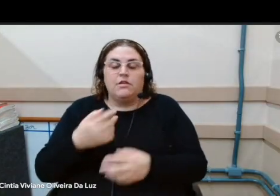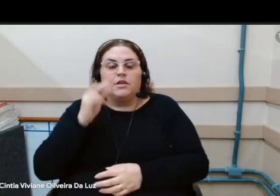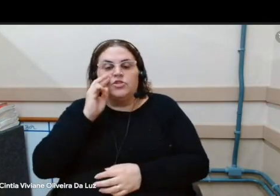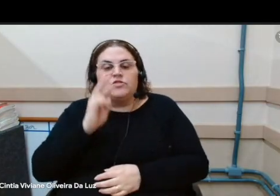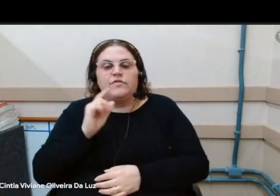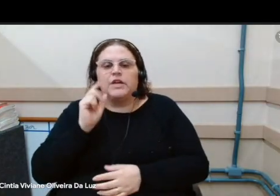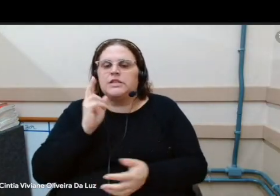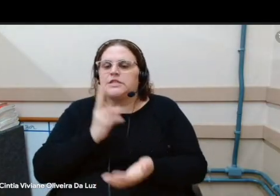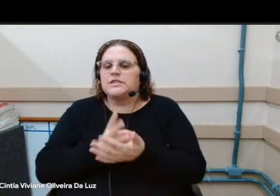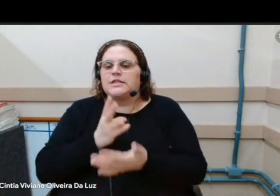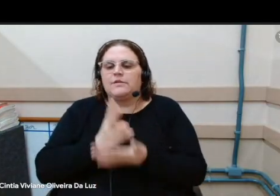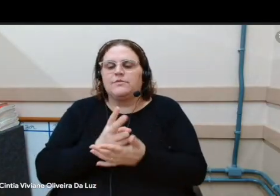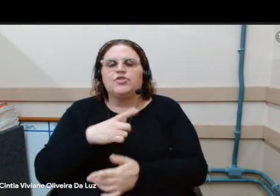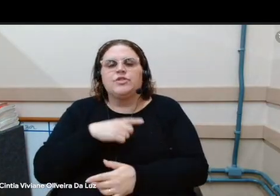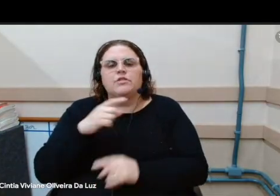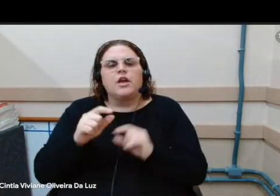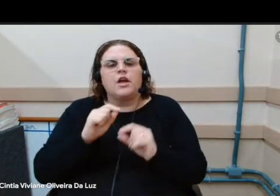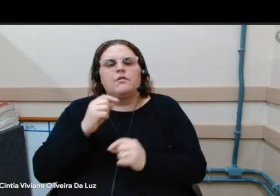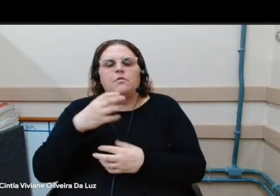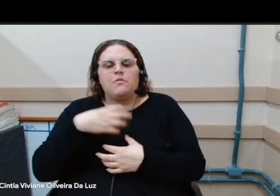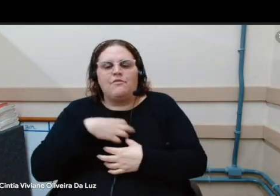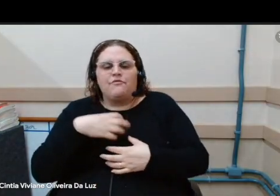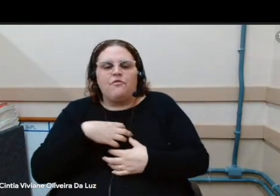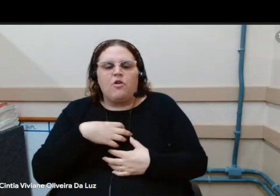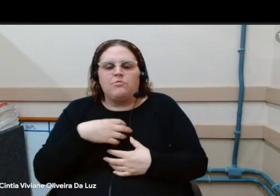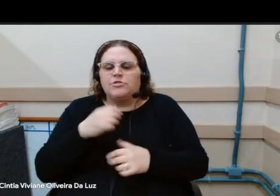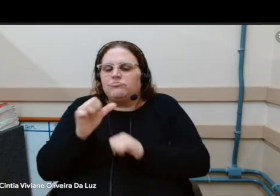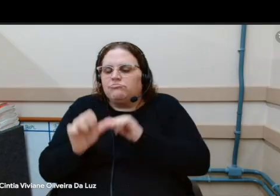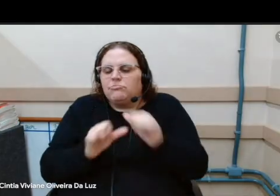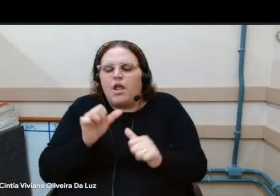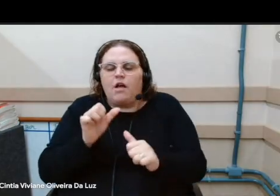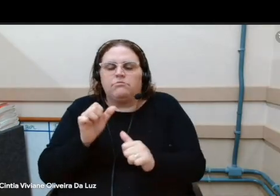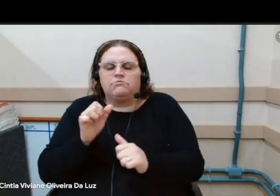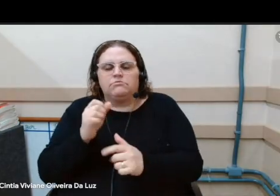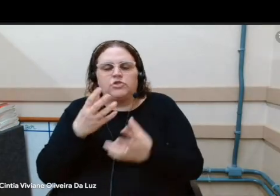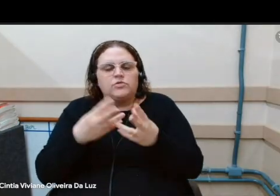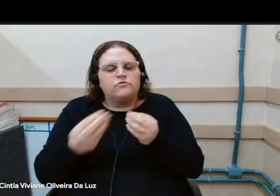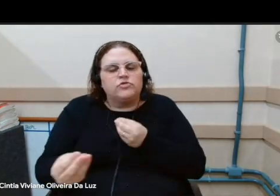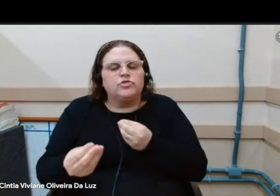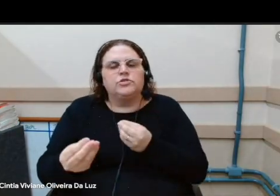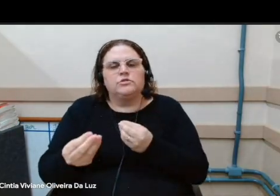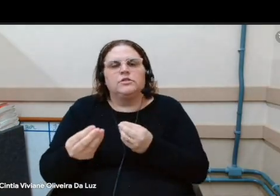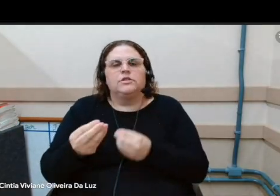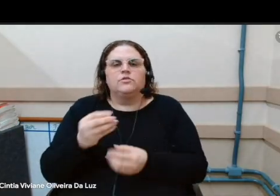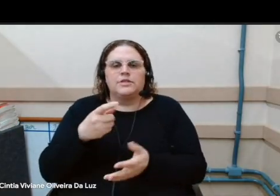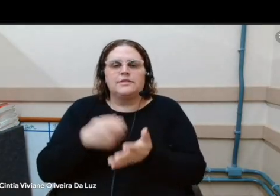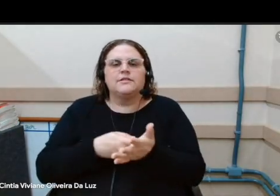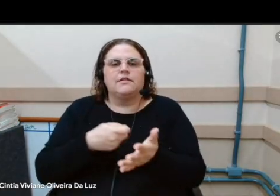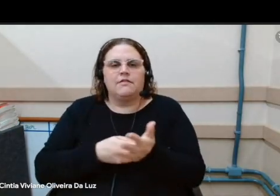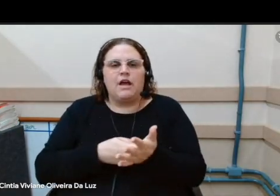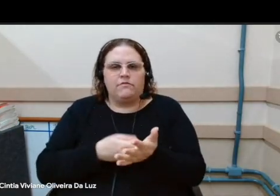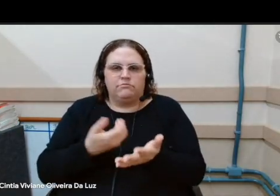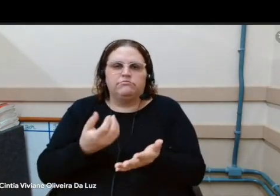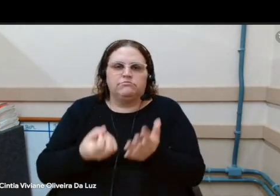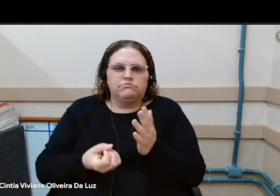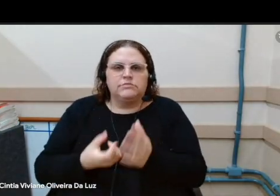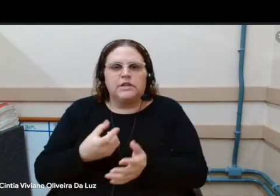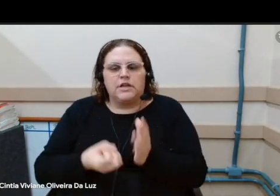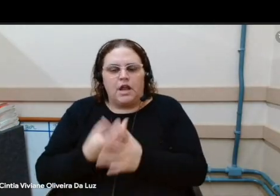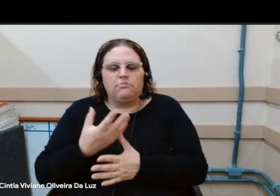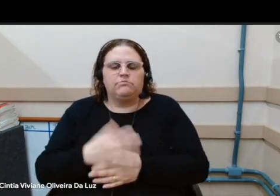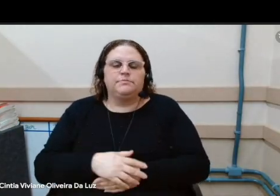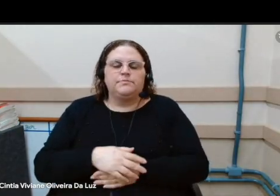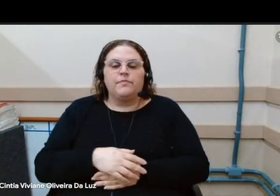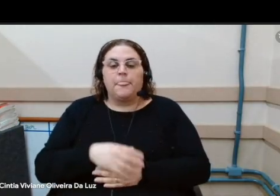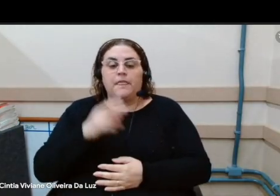sempre uma forma de desgovernou de escapar né do que se tentava impor Então a gente vai ver essa